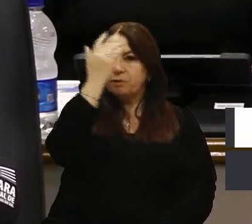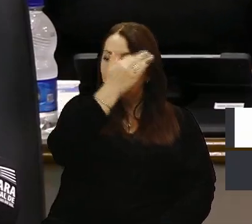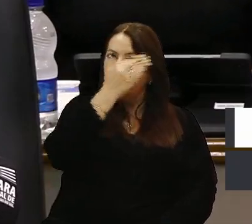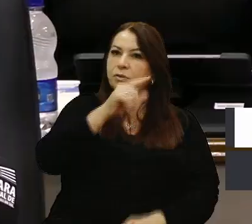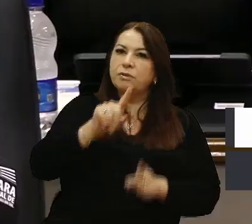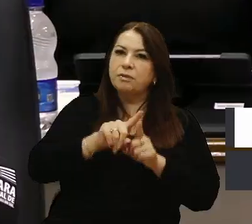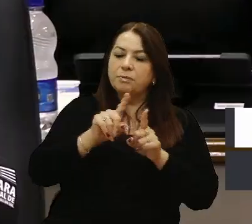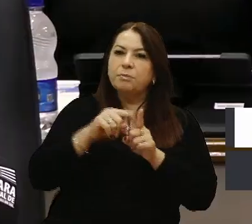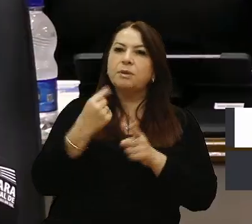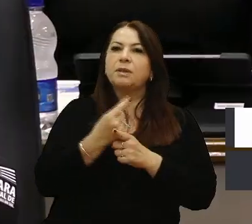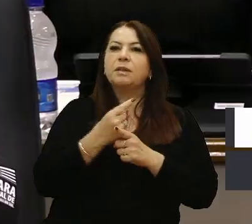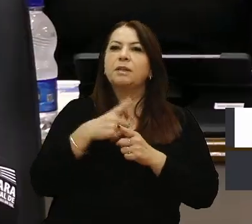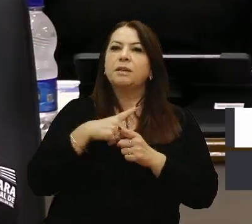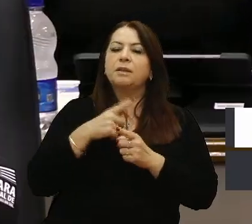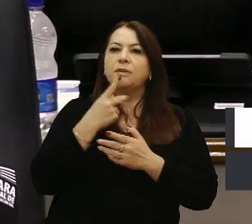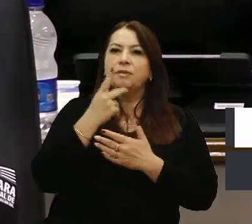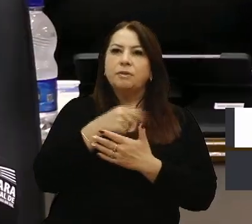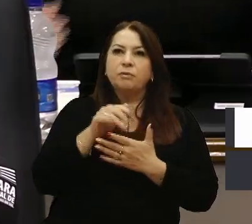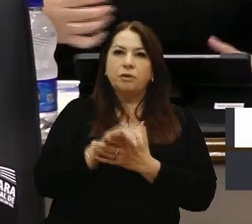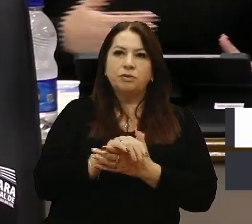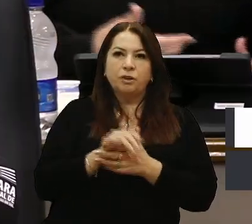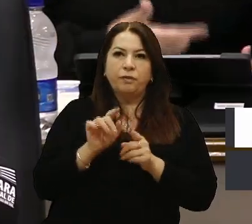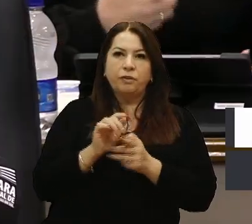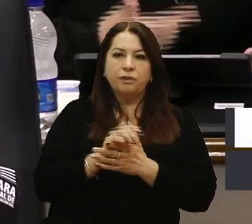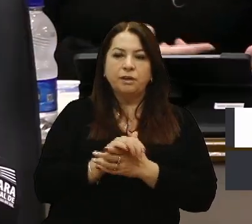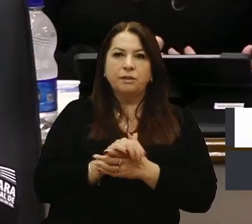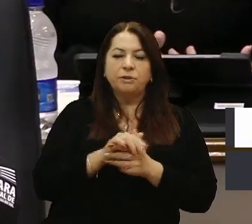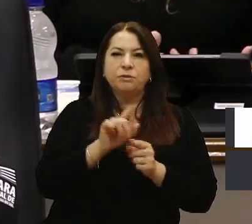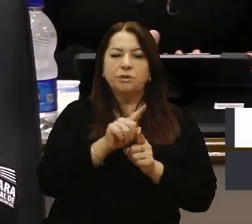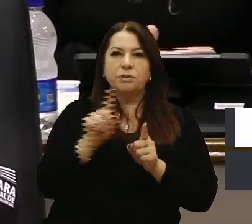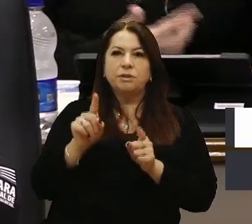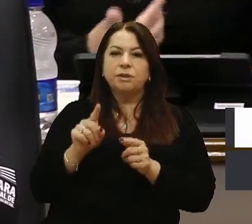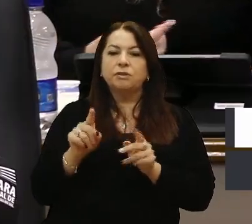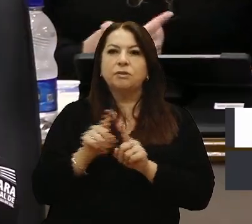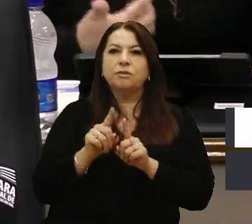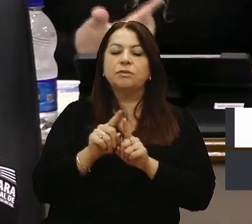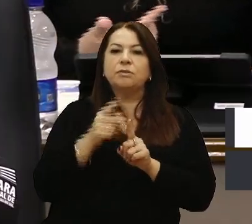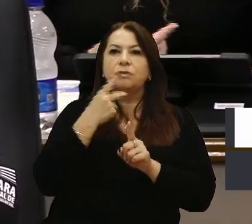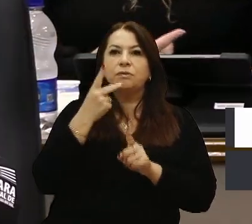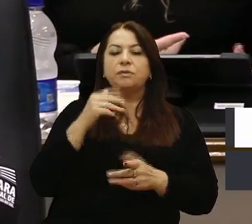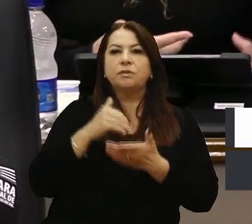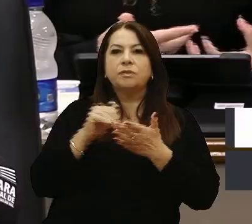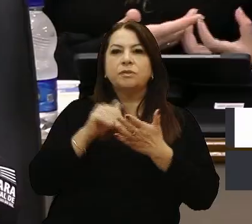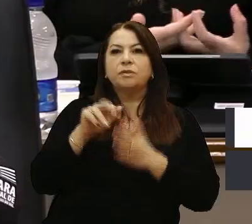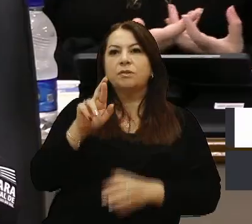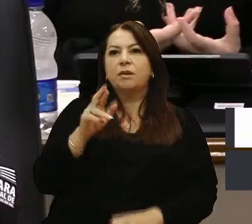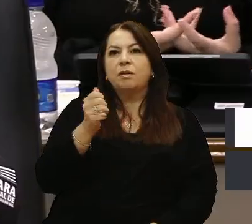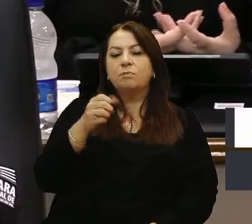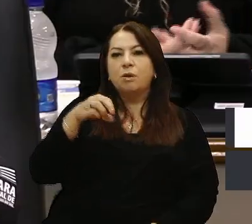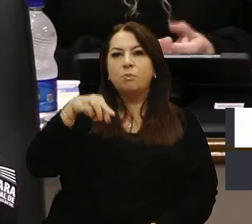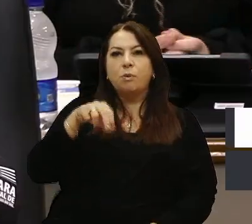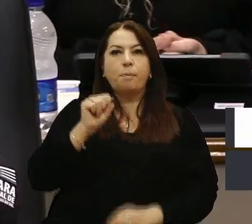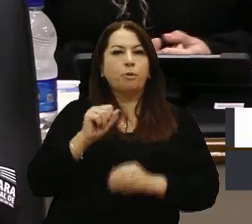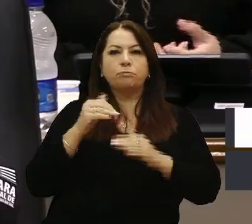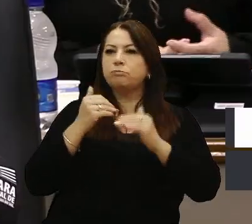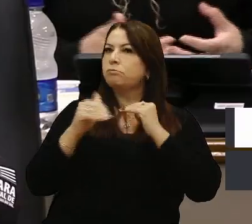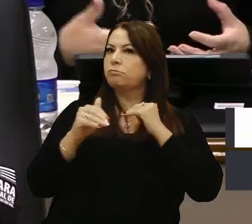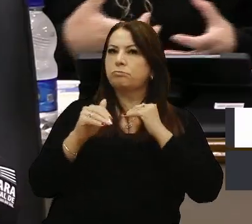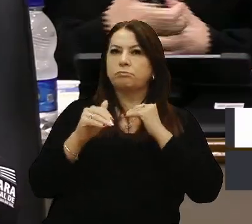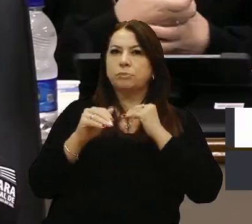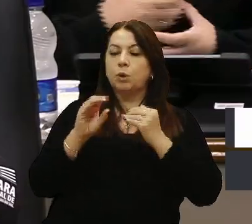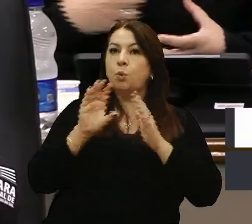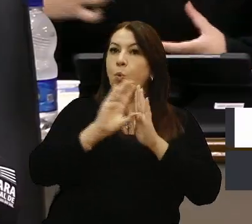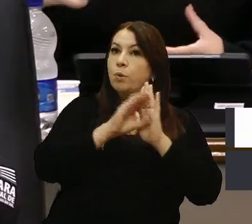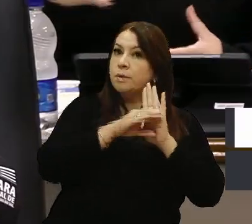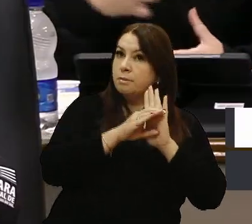também contempla essa questão da arborização aqui em Caxias do Sul. E como disse o secretário Ramon, podemos até divergir em relação a